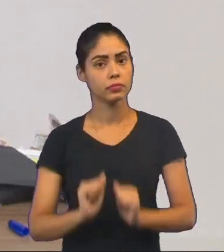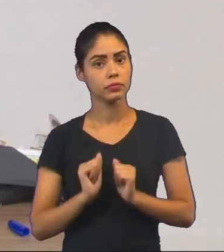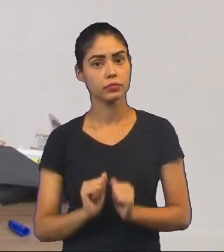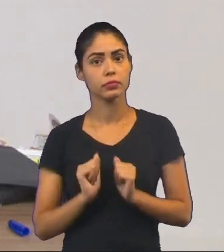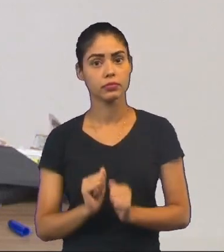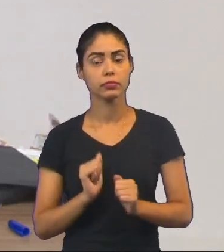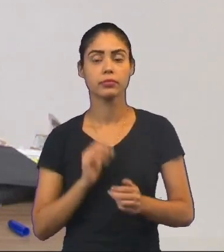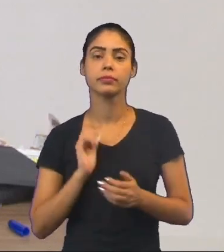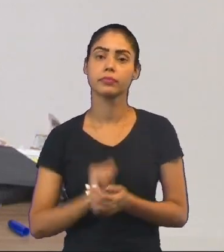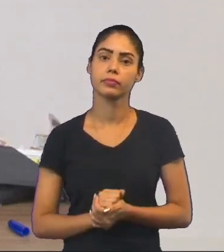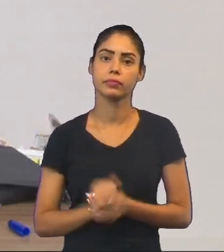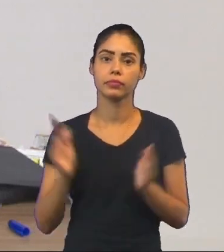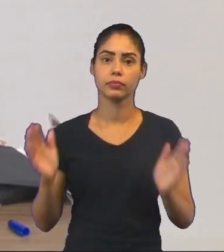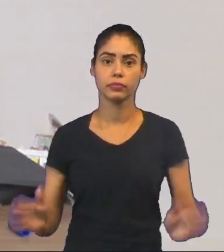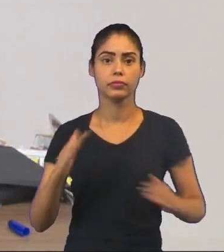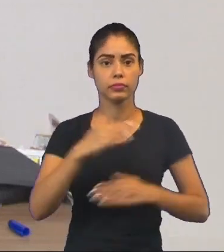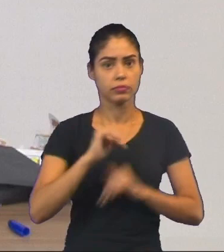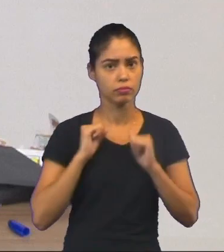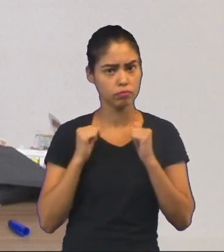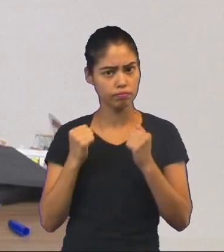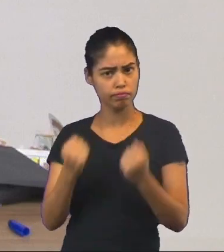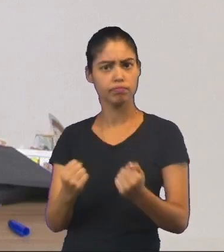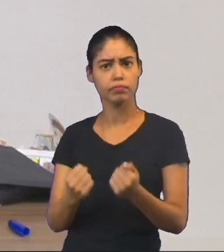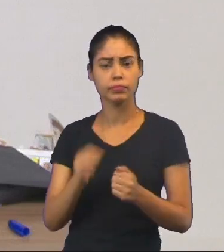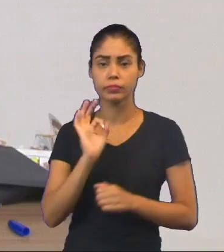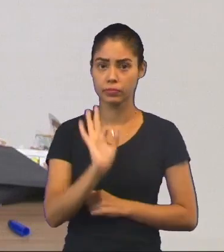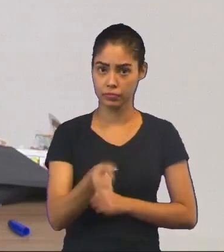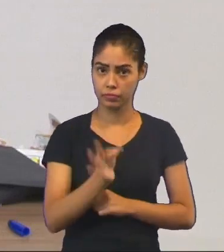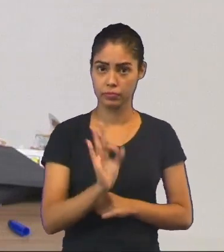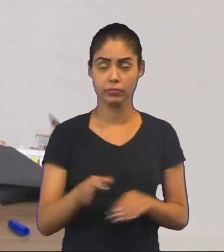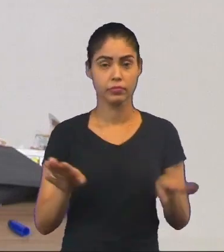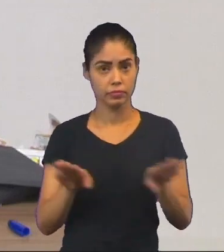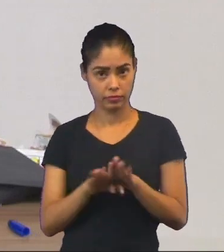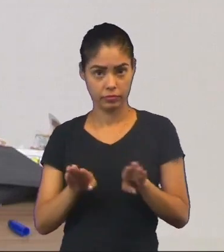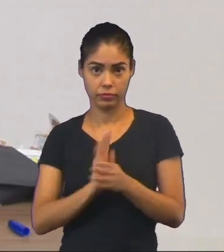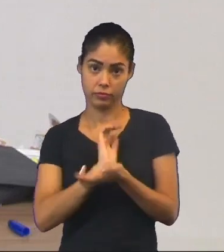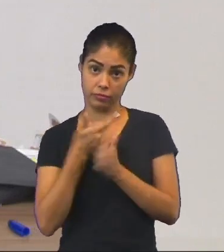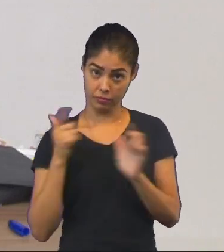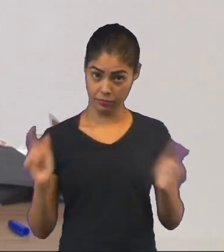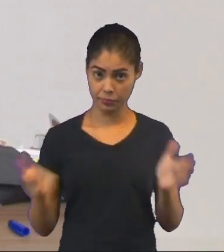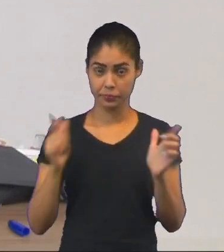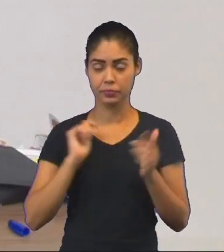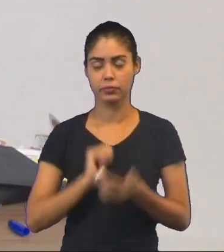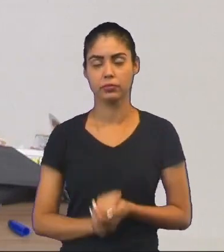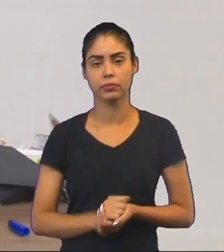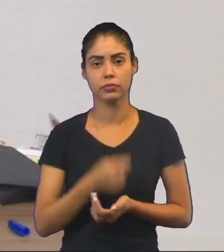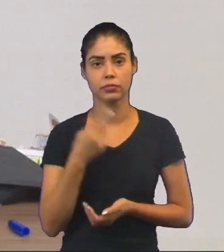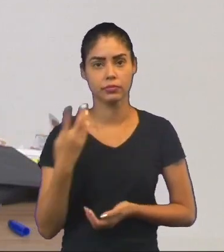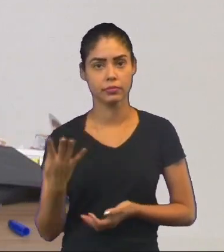podem transportar cargas pesadas, certo? E também em grandes quantidades.